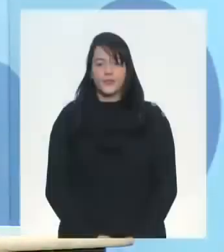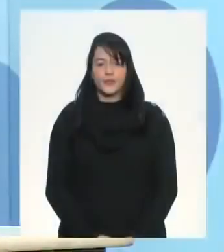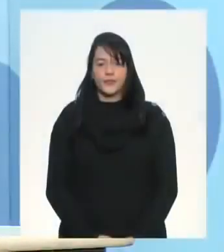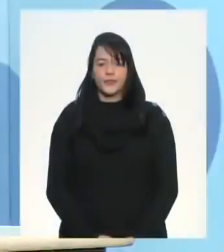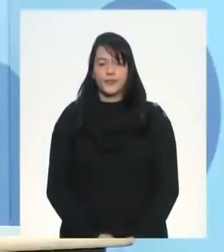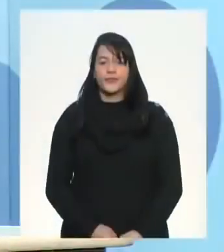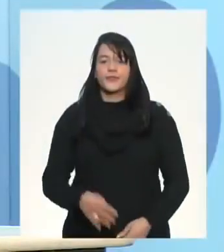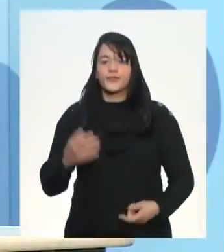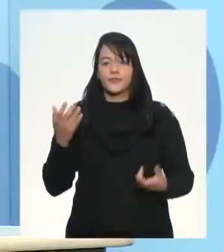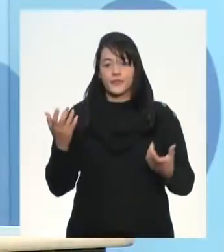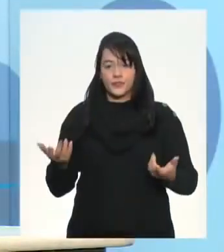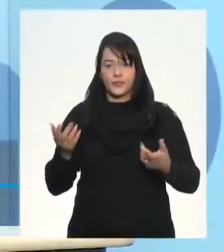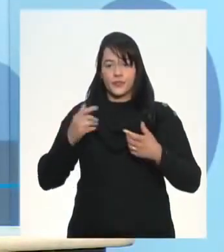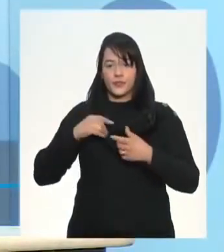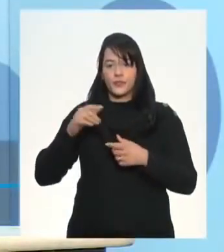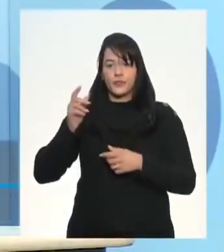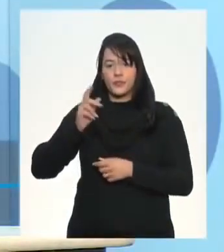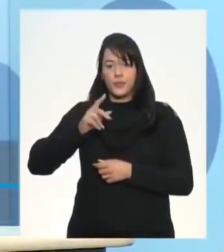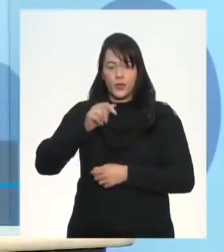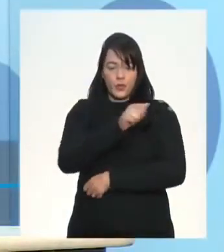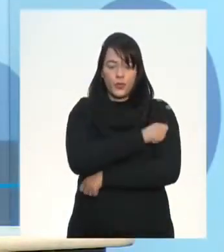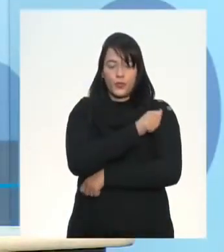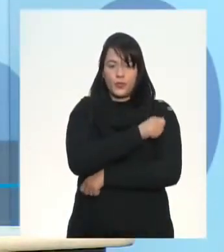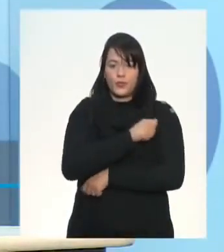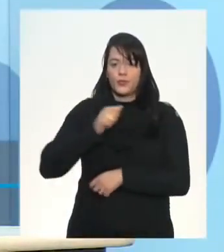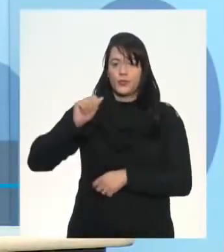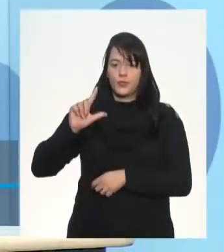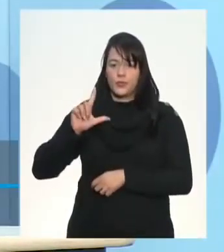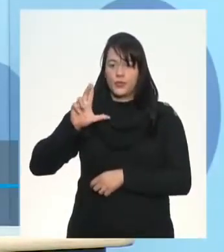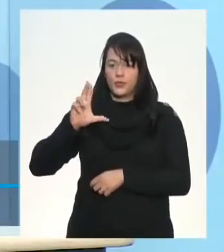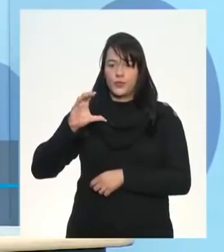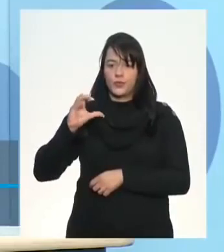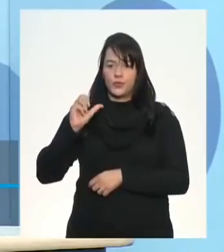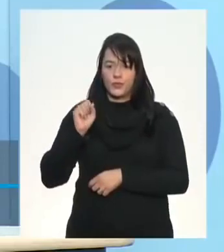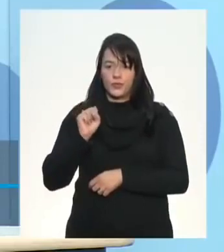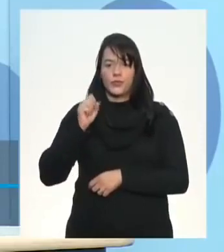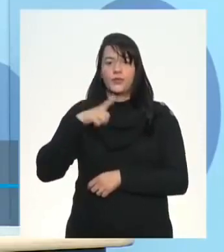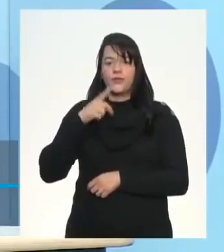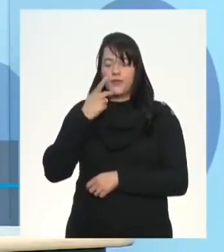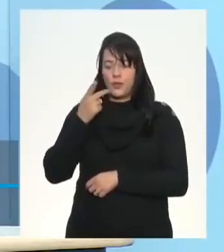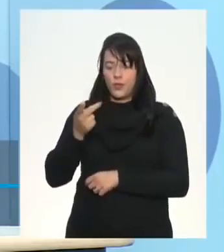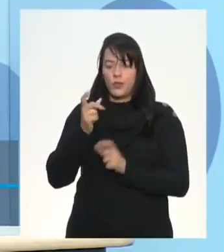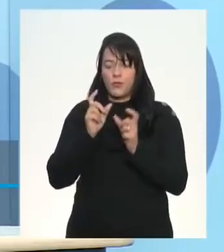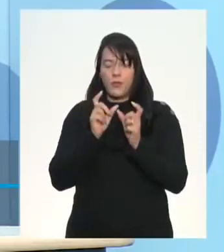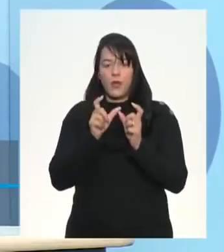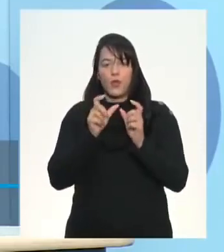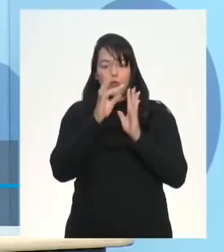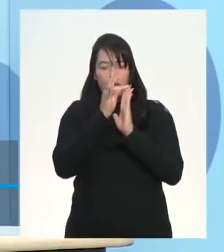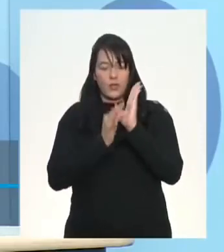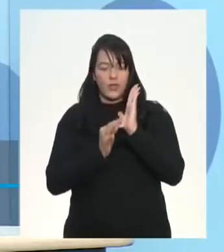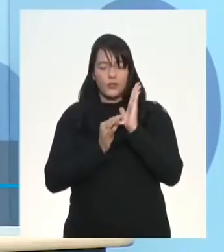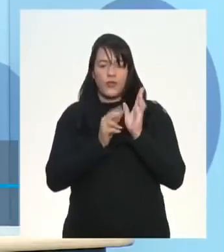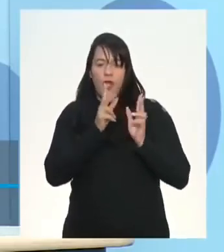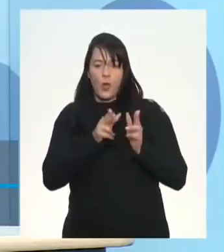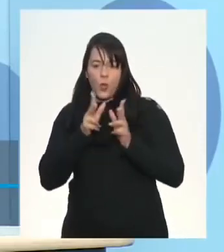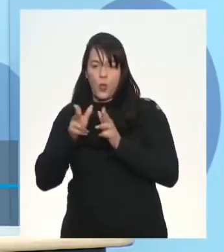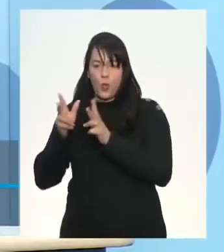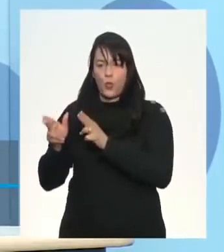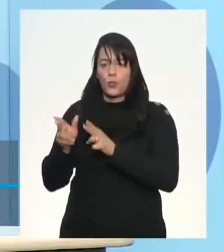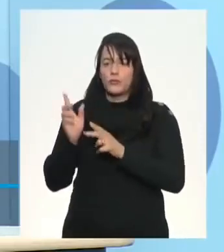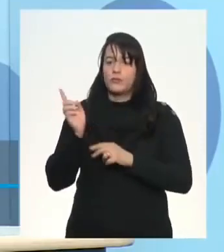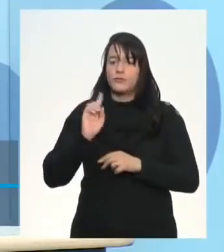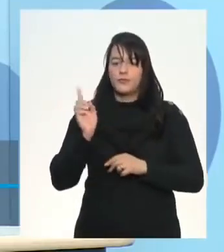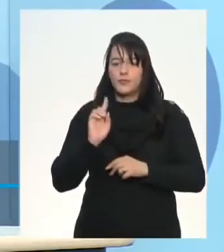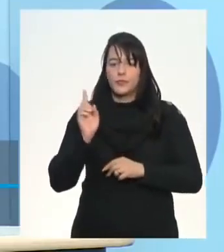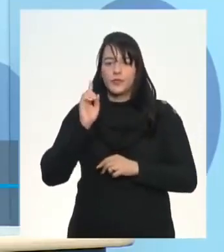Vamos lá. O Lucas da Projane colocou sim, para o texto não ficar repetitivo. A Andressa da Progiovana também. Para o texto não ter